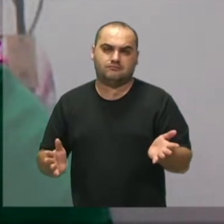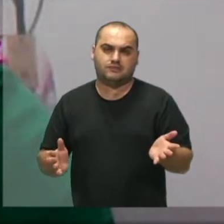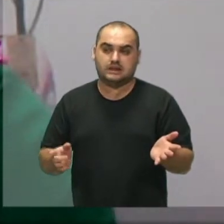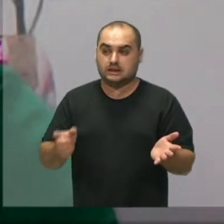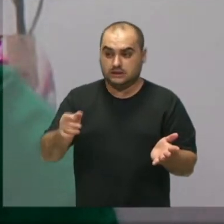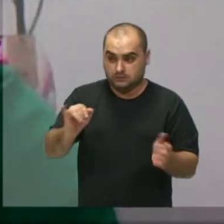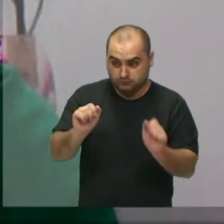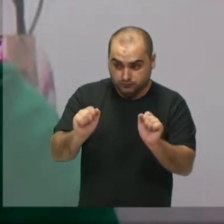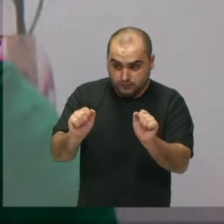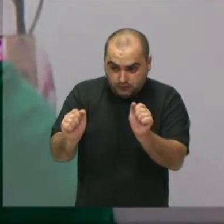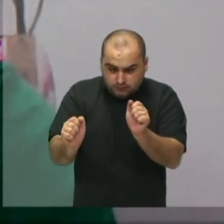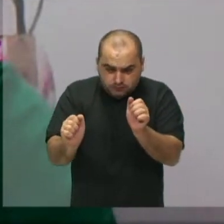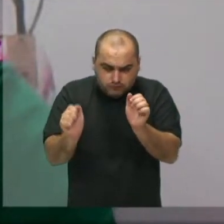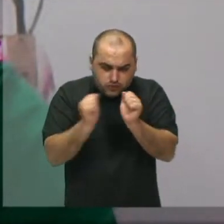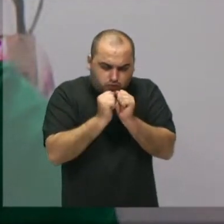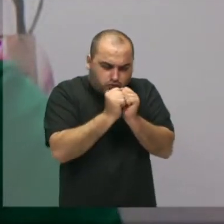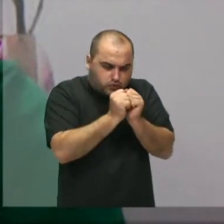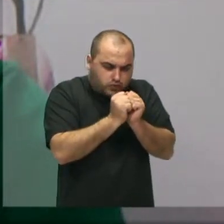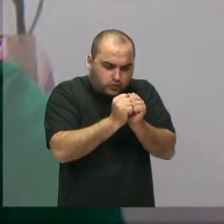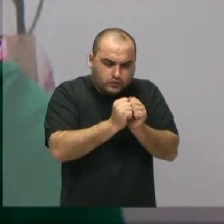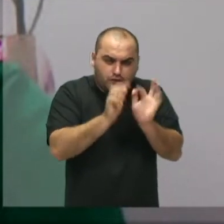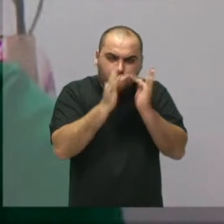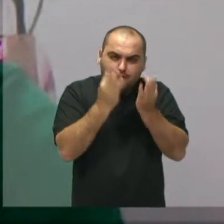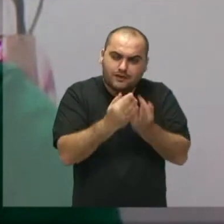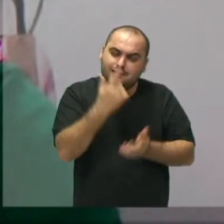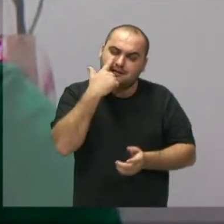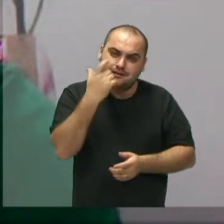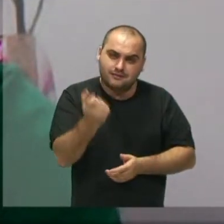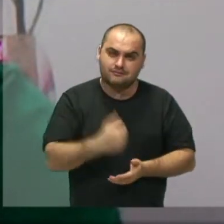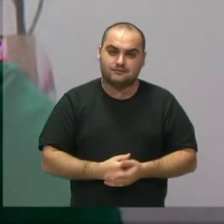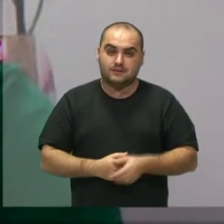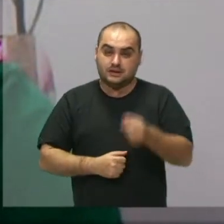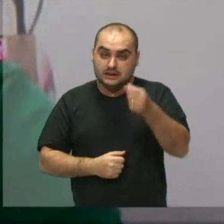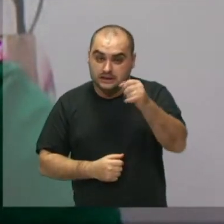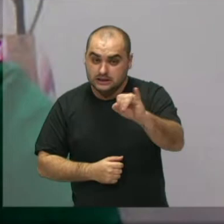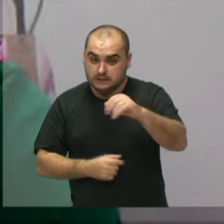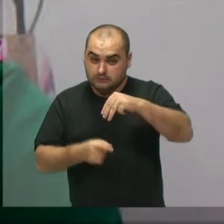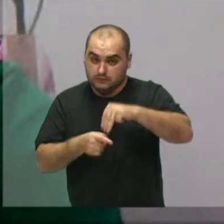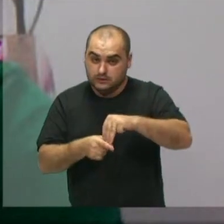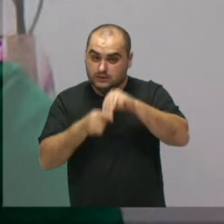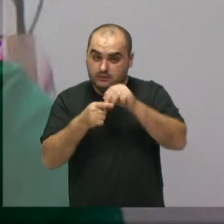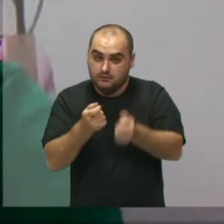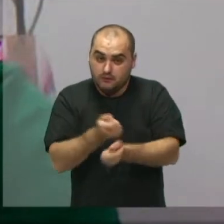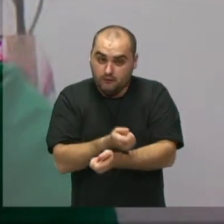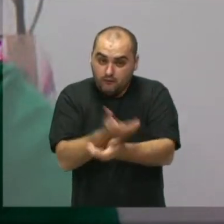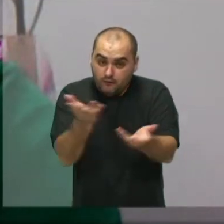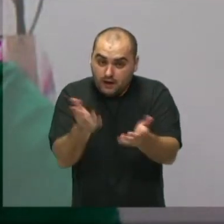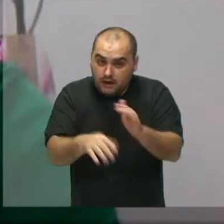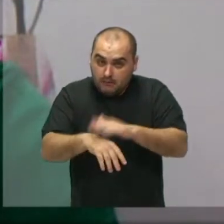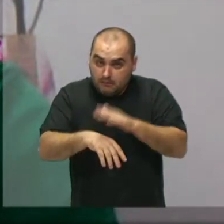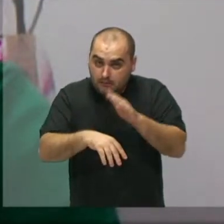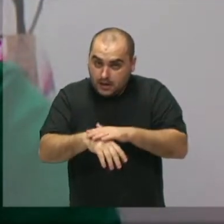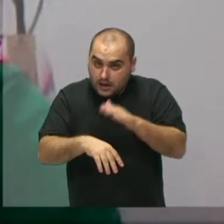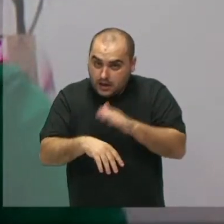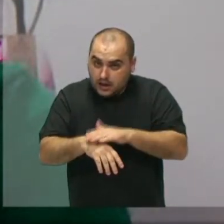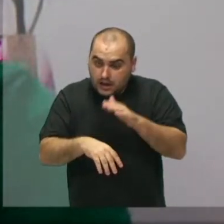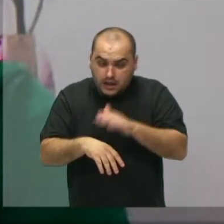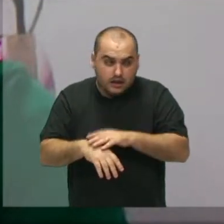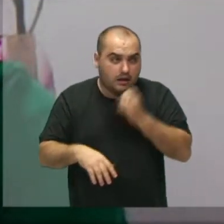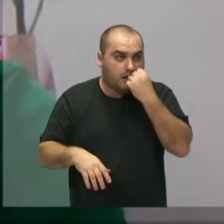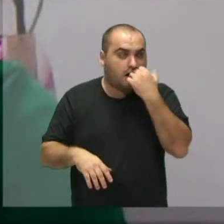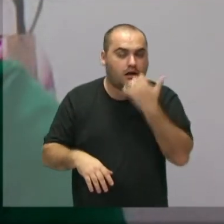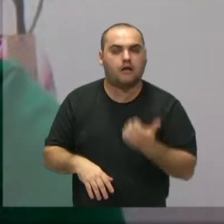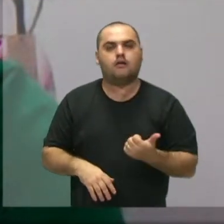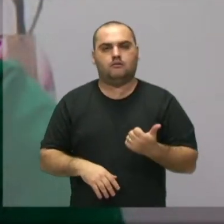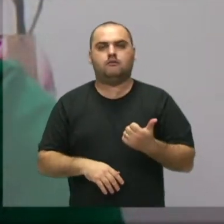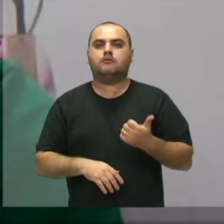manter perto da família é interessante. E se o município puder oferecer um pouquinho mais do que já oferece, que é bastante, eu acho que a